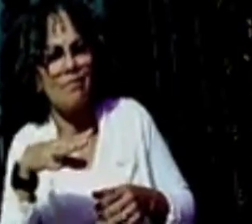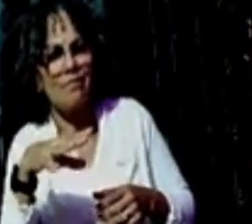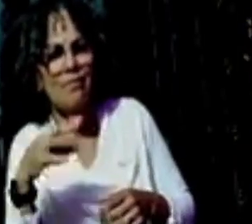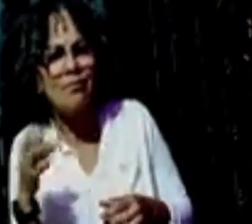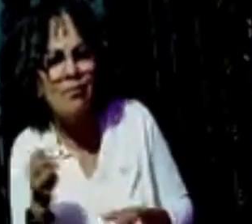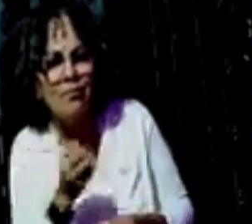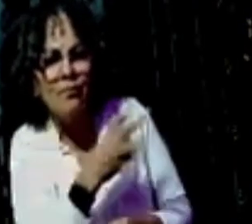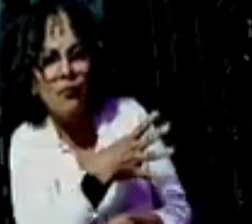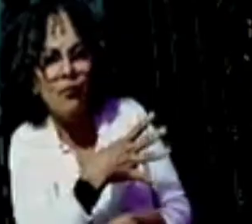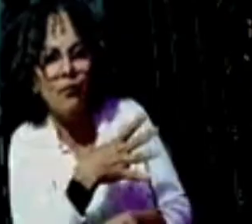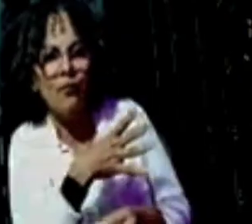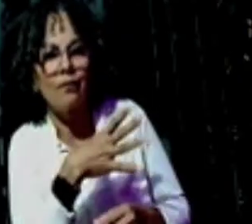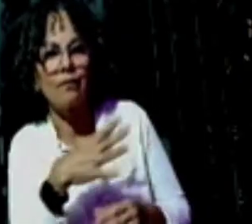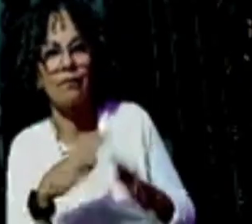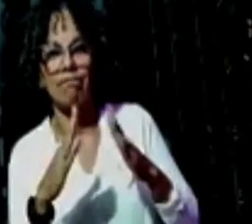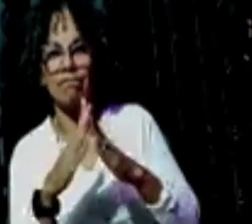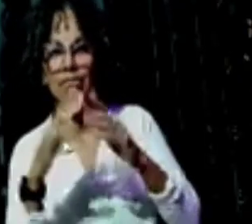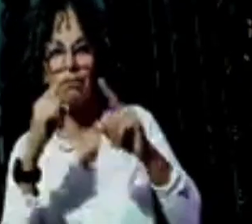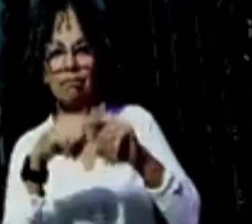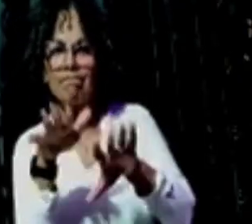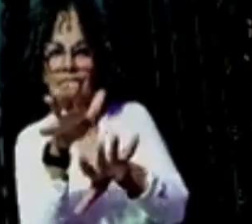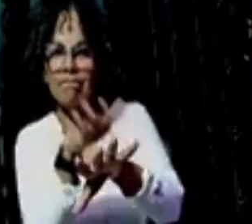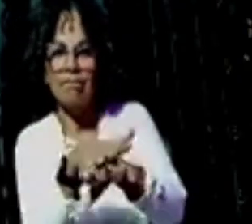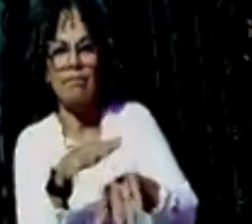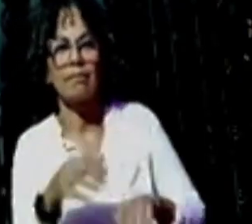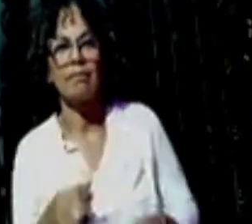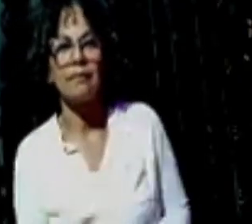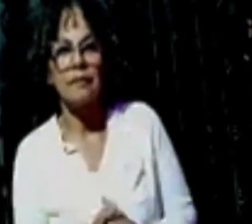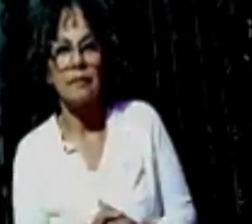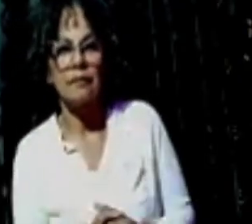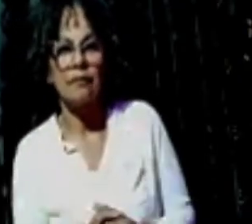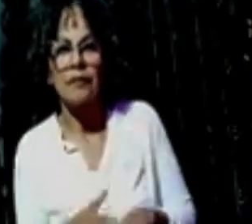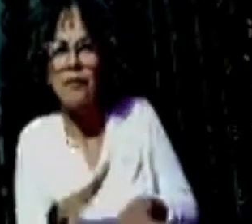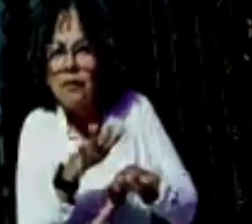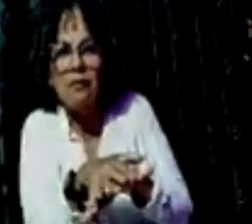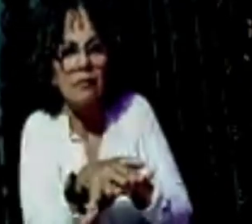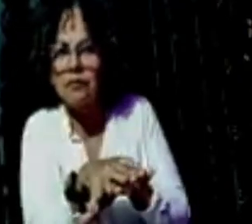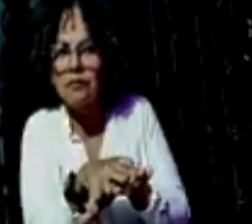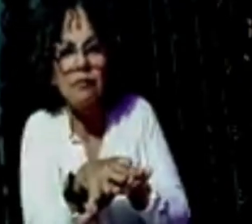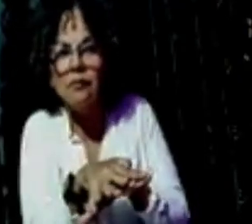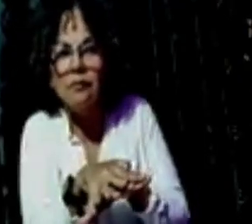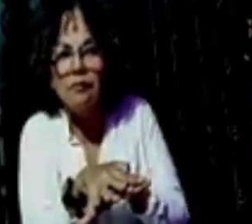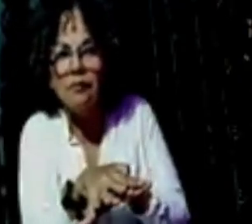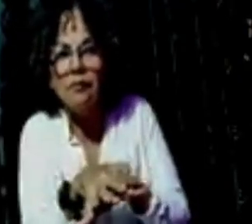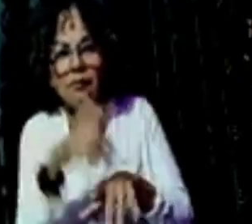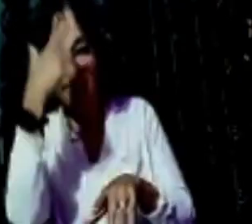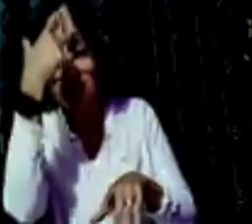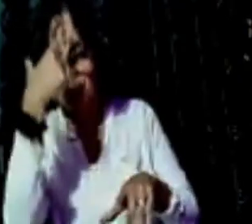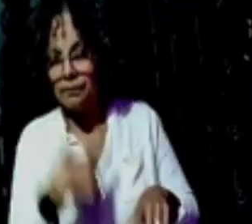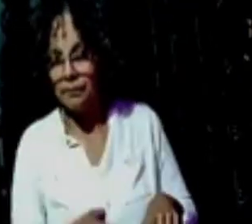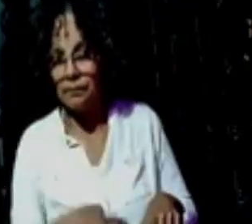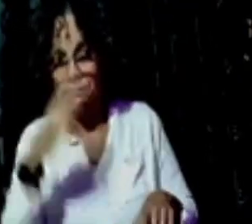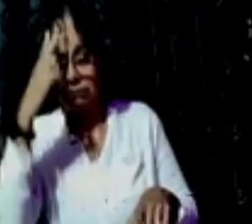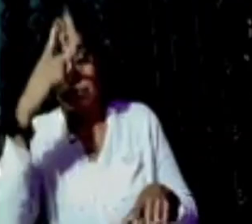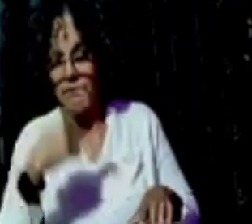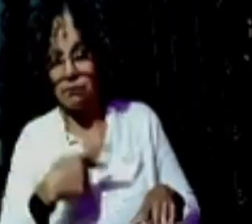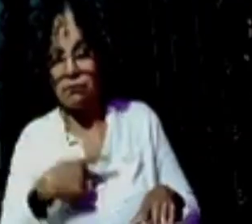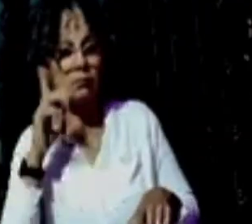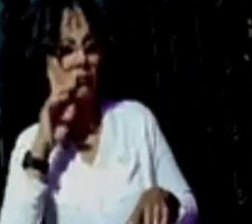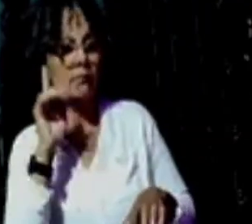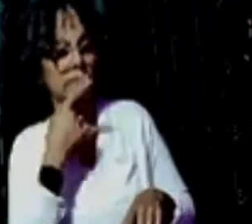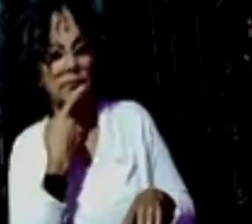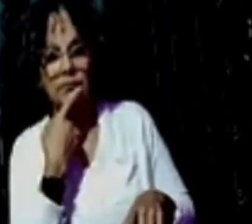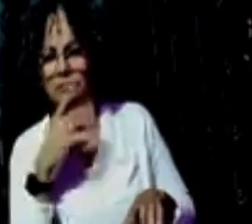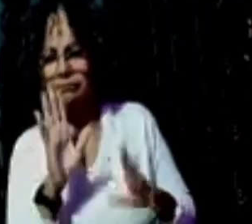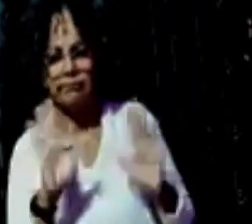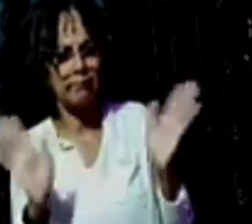A realidade da igreja, principalmente. Essa questão da inclusão não seria só a inclusão da pessoa, né? Vamos dizer, o surdo, né? Ter que